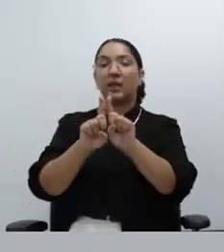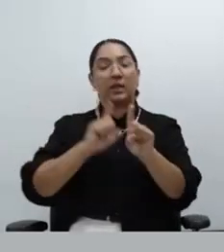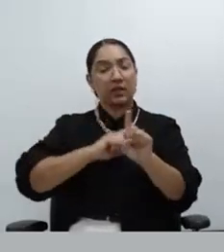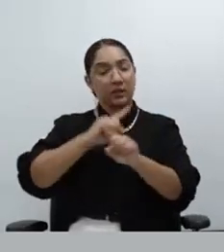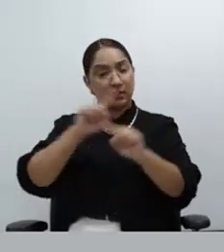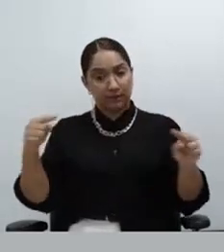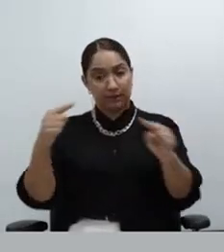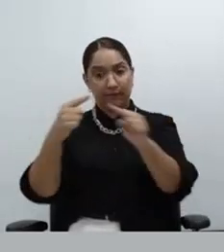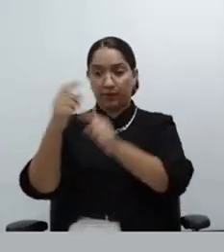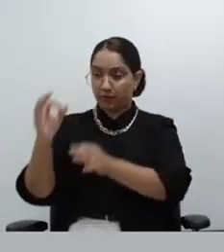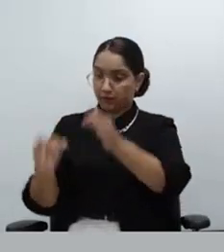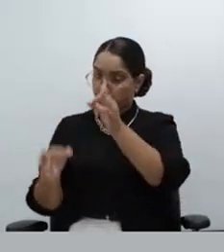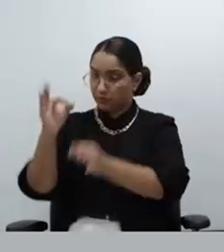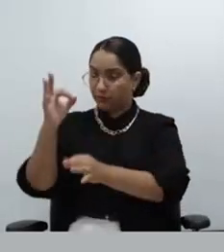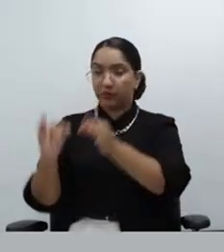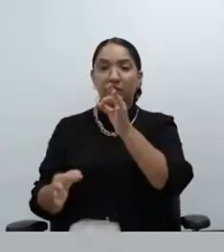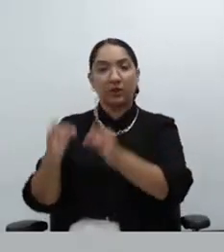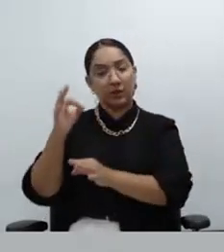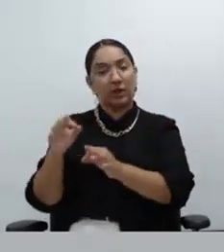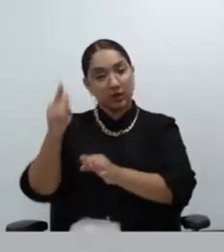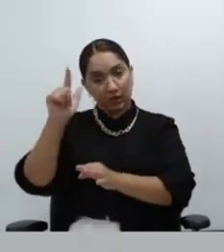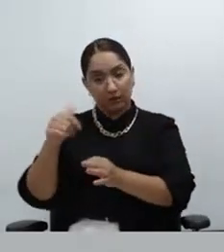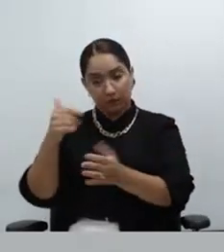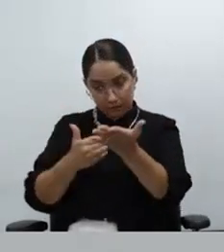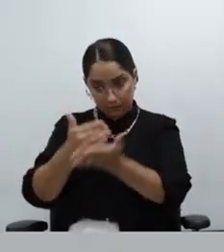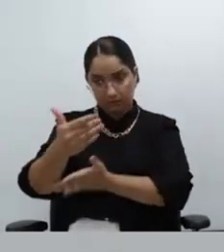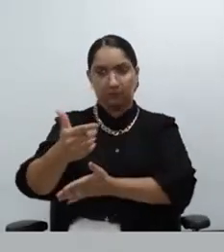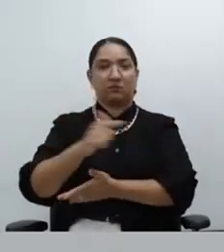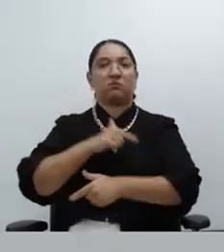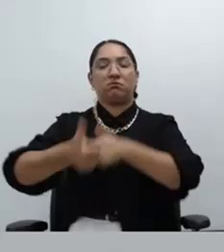uma iniciativa do escritório em termos de